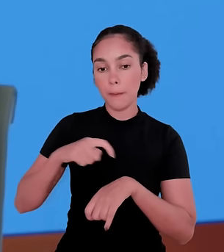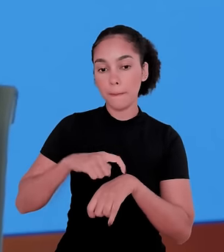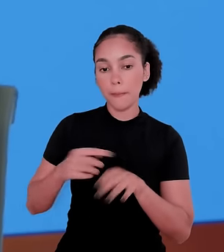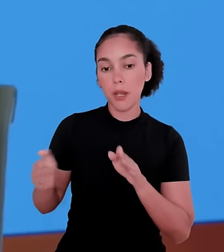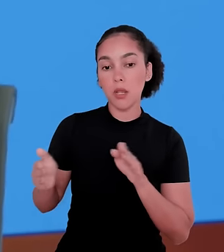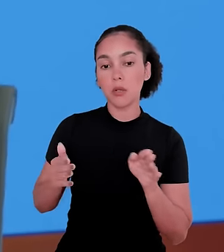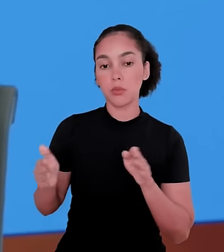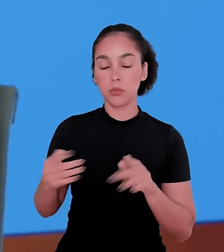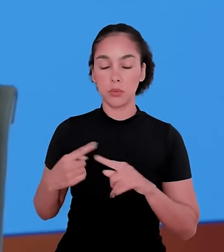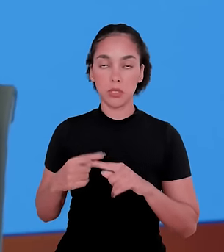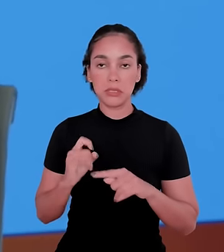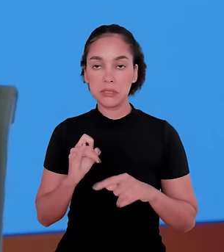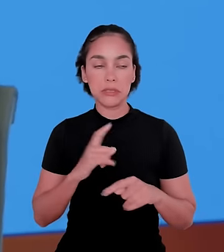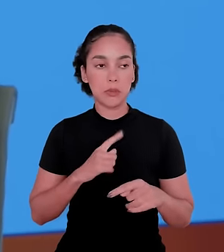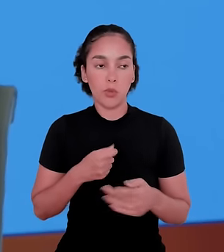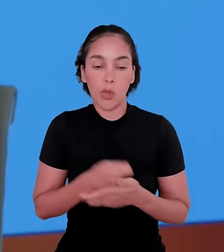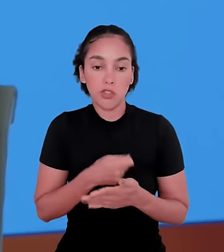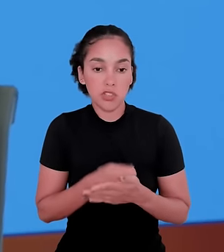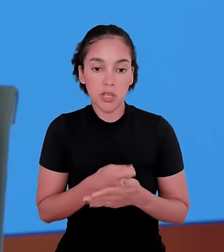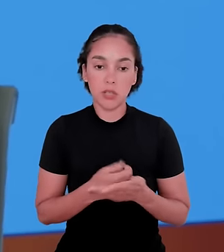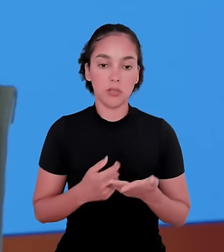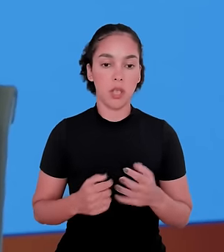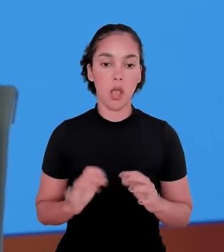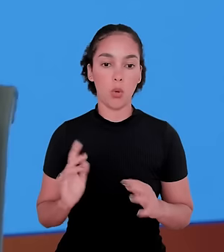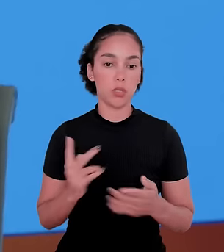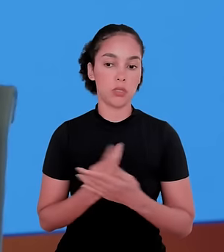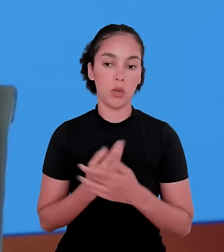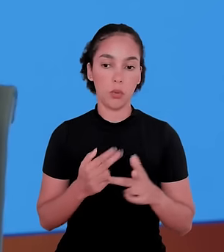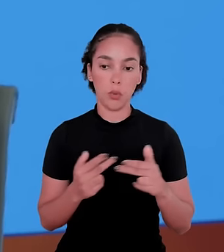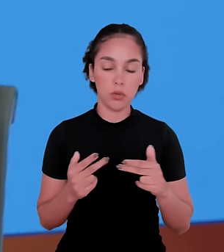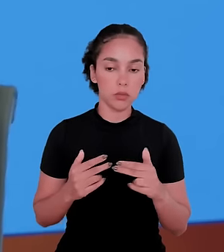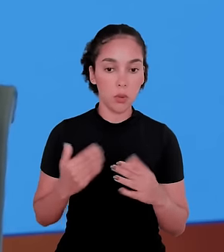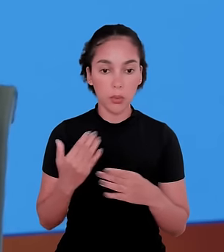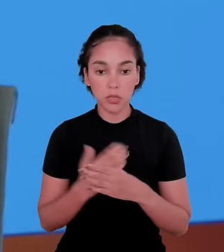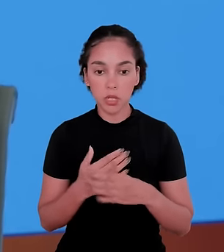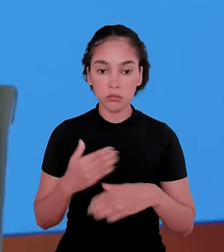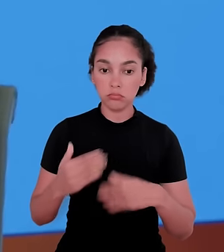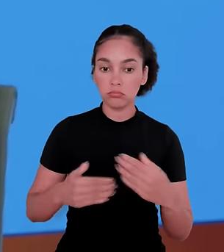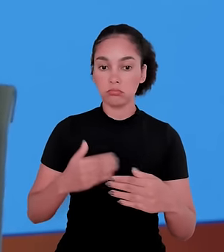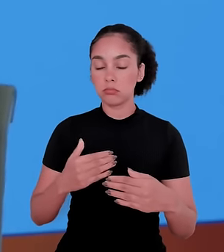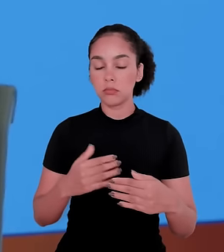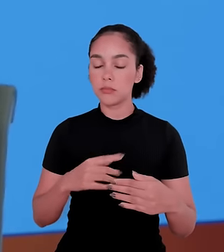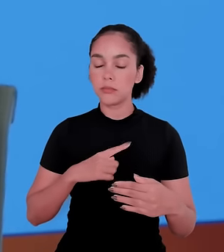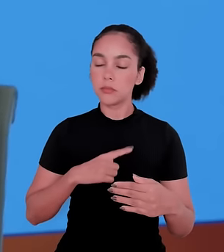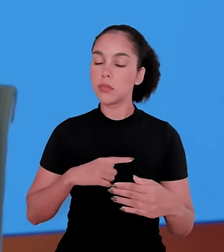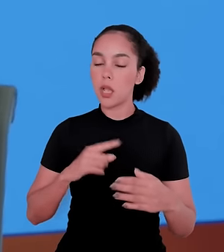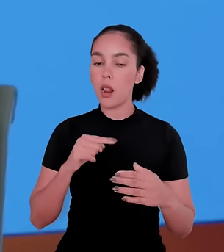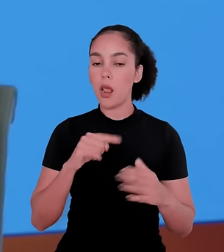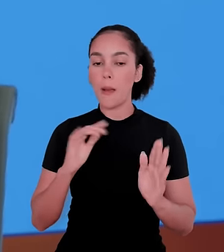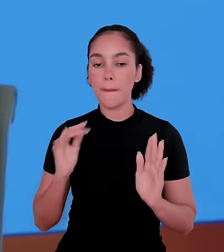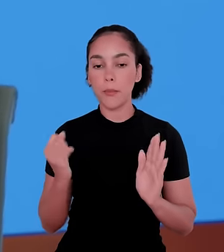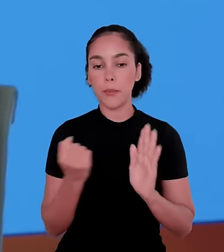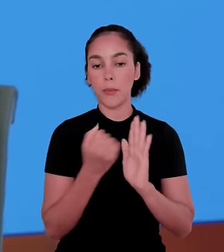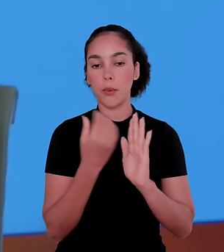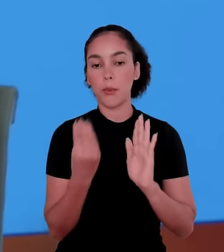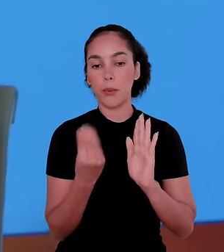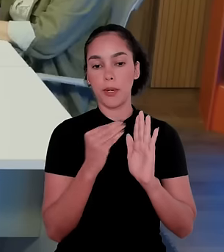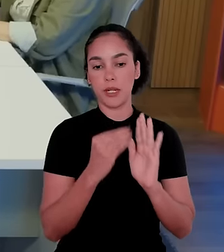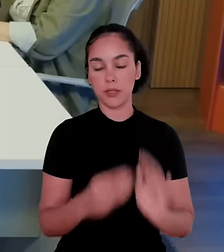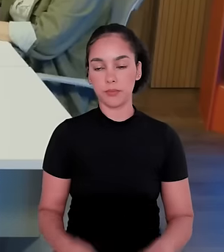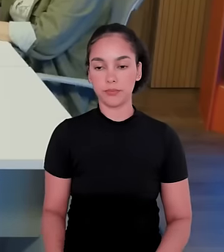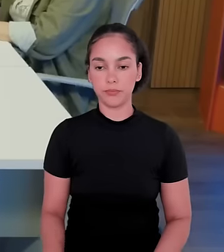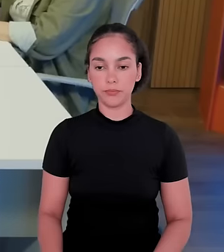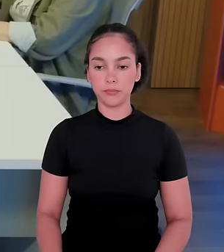que caso tenha uma exigência caso aconteça alguma coisa no meio do processo Ali vai est publicado Uhum Então